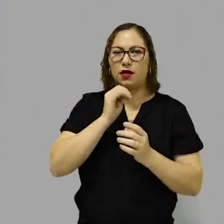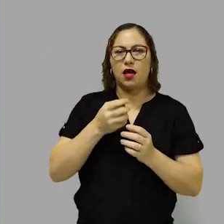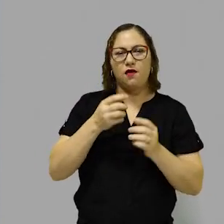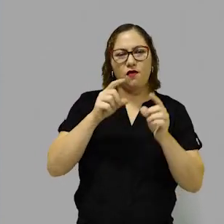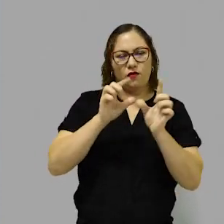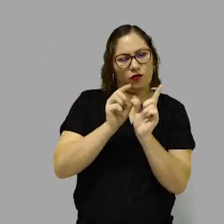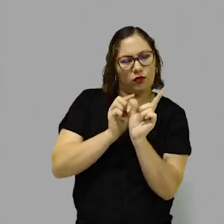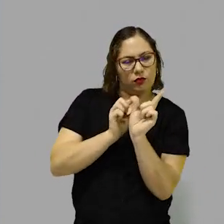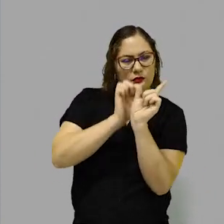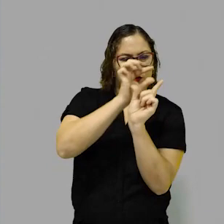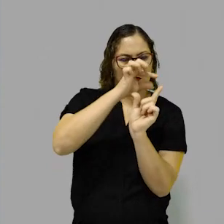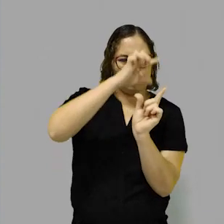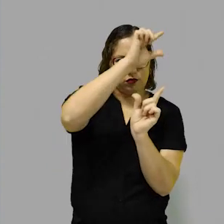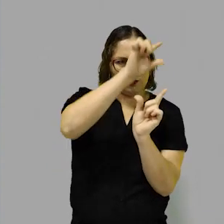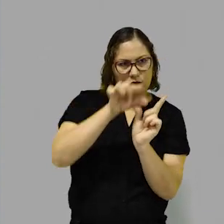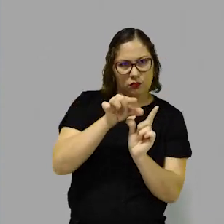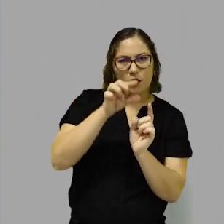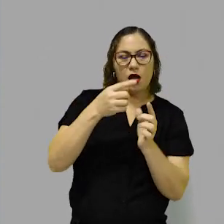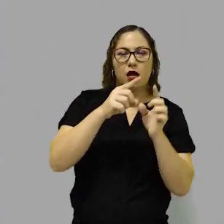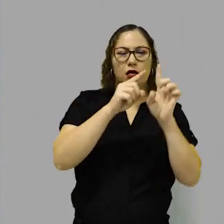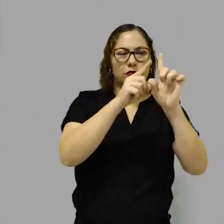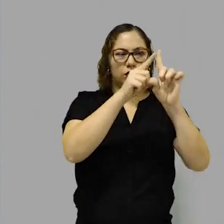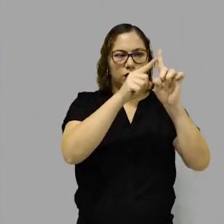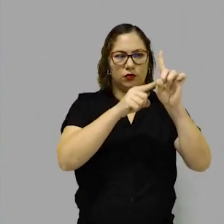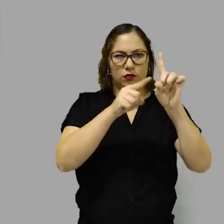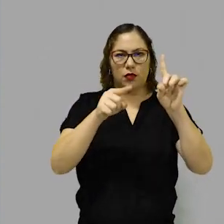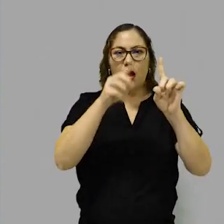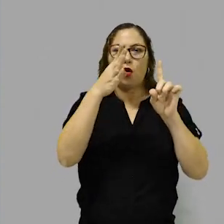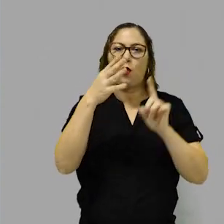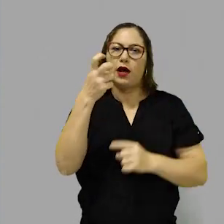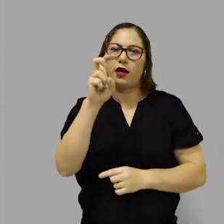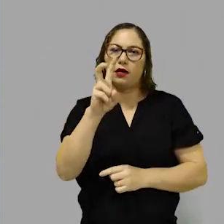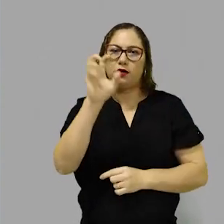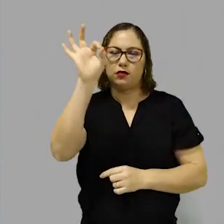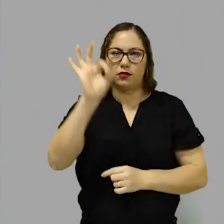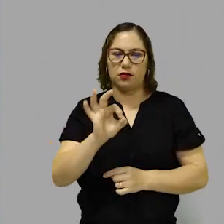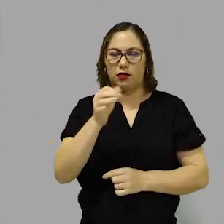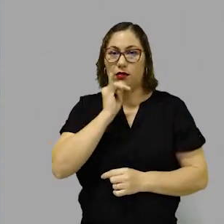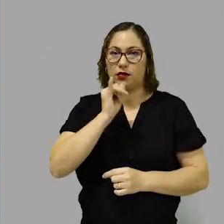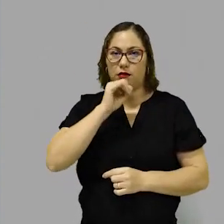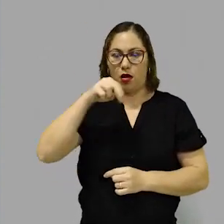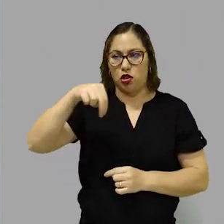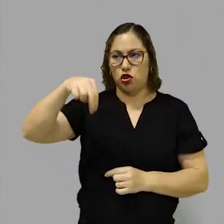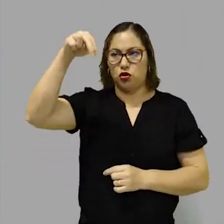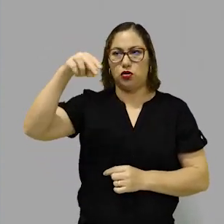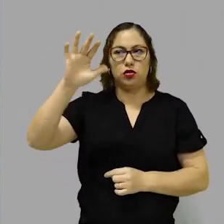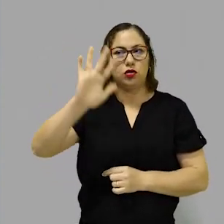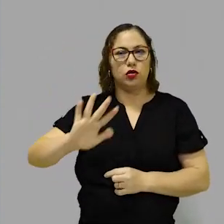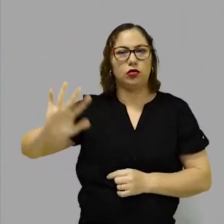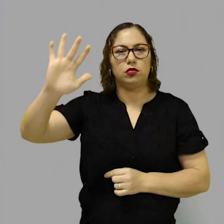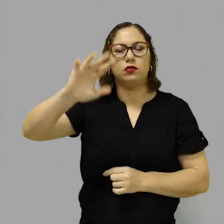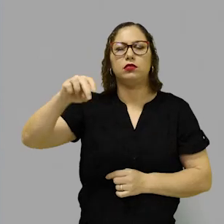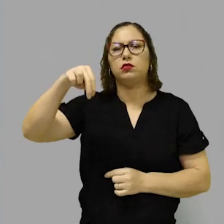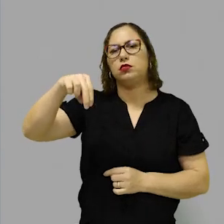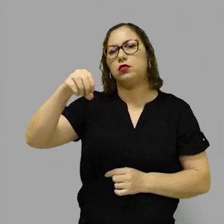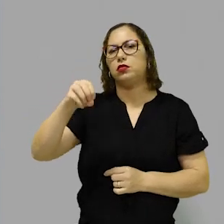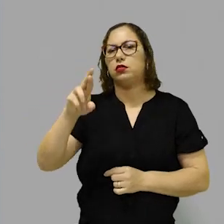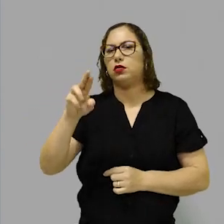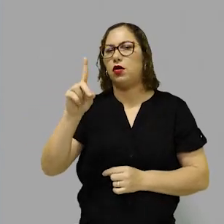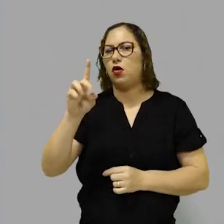de 45 graus. São eles: Nordeste, representado pelas letras NE,